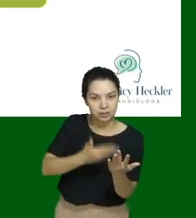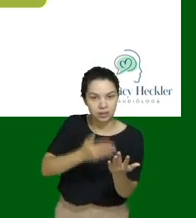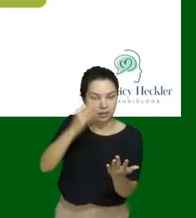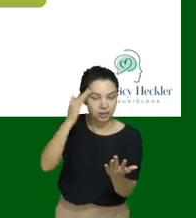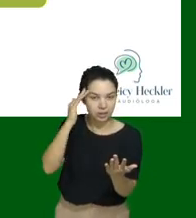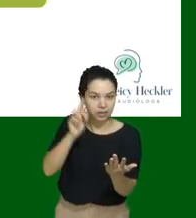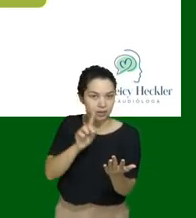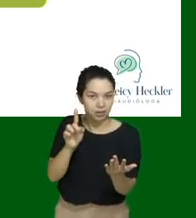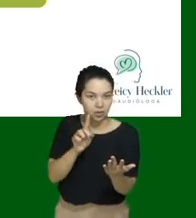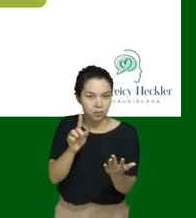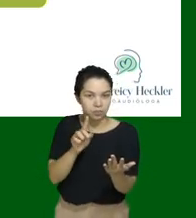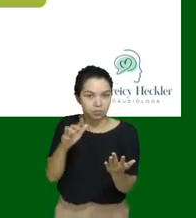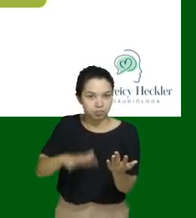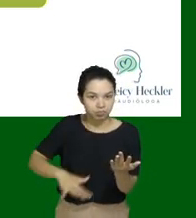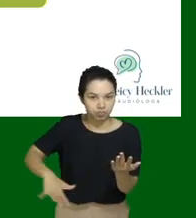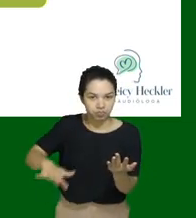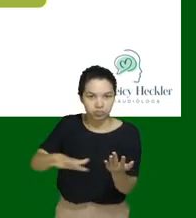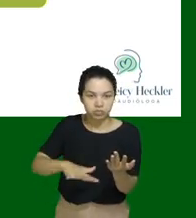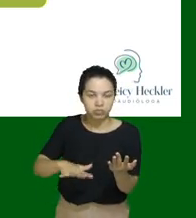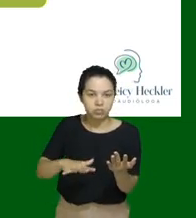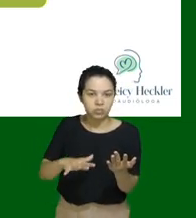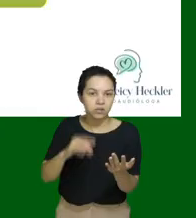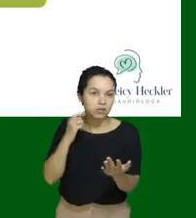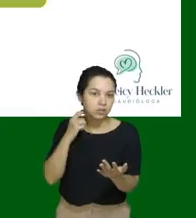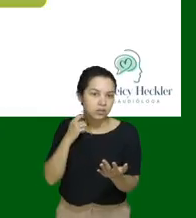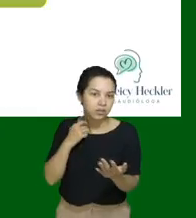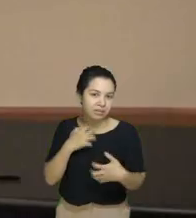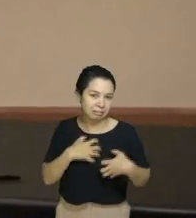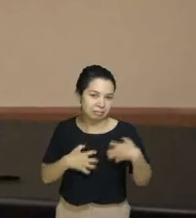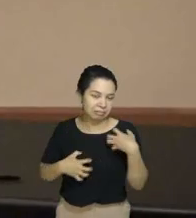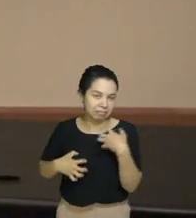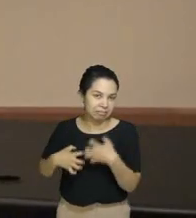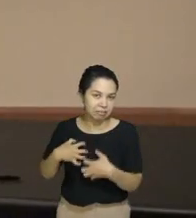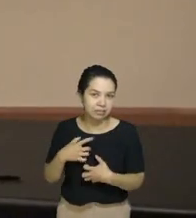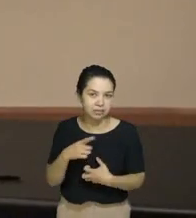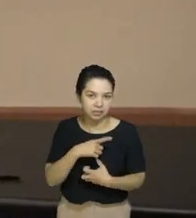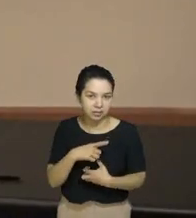são extremamente desconfortáveis.